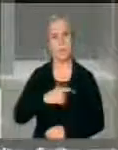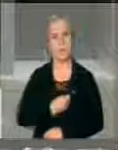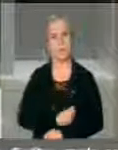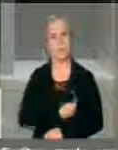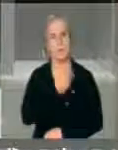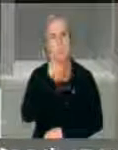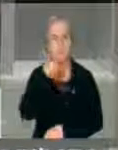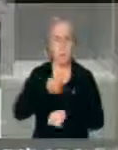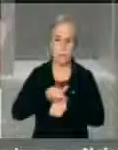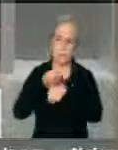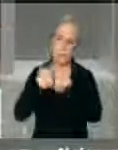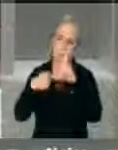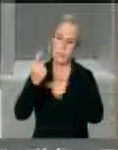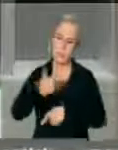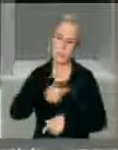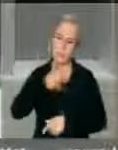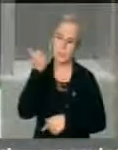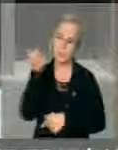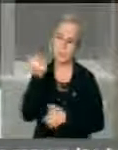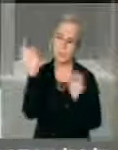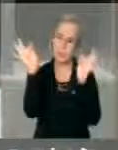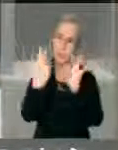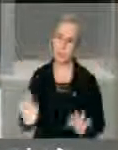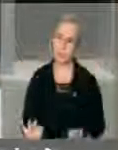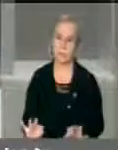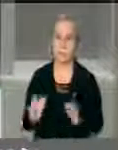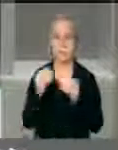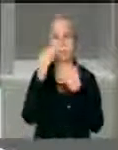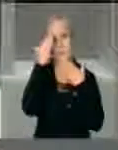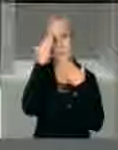promissor e cheio de felicidade muito obrigado senhor presidente